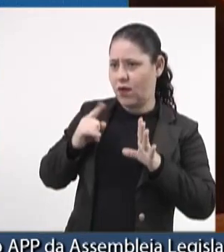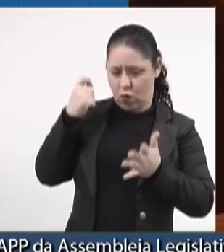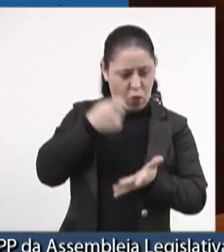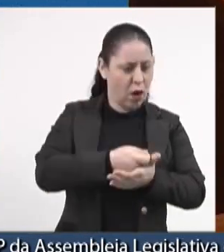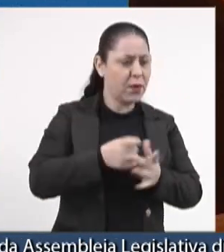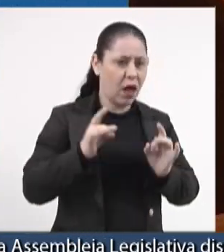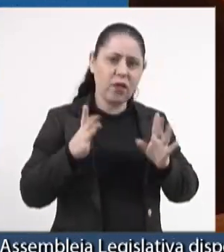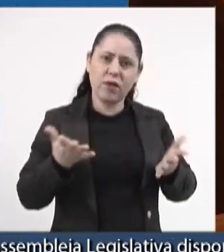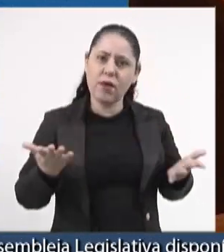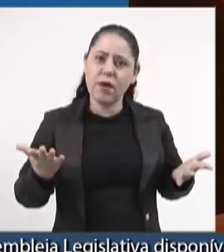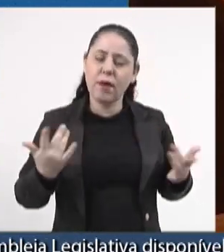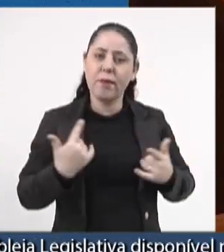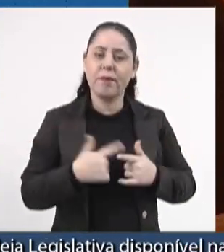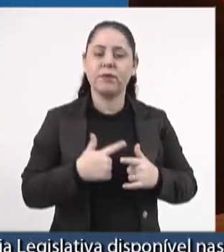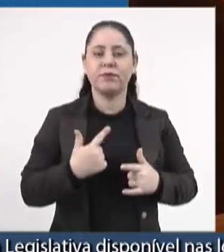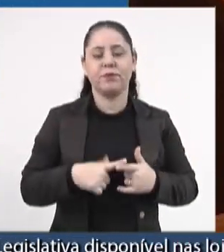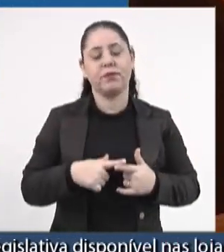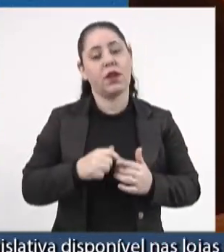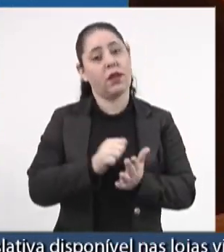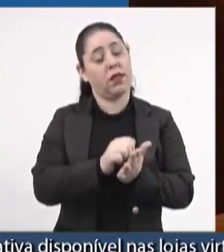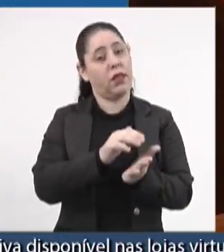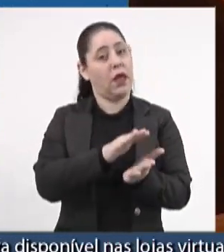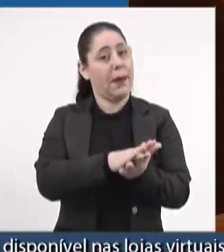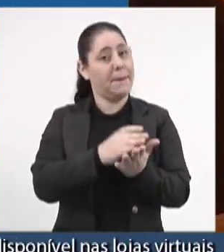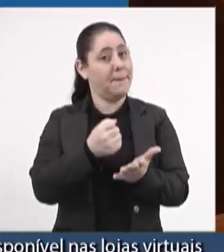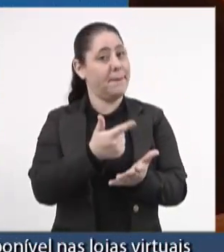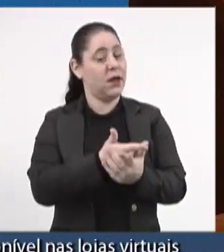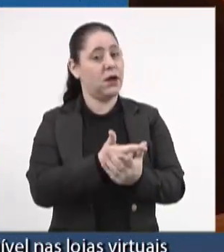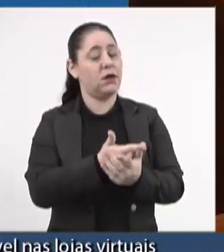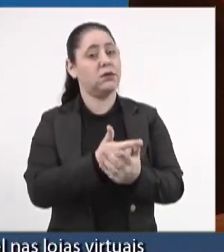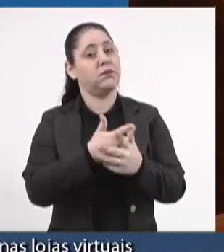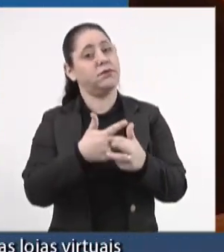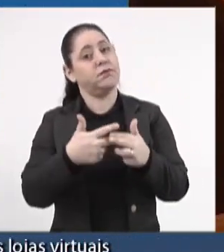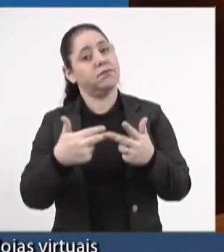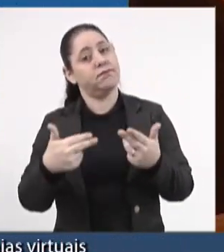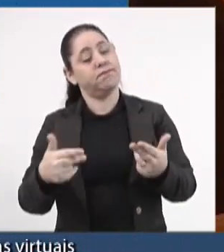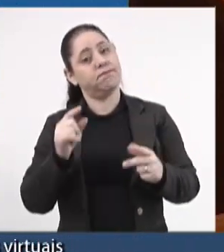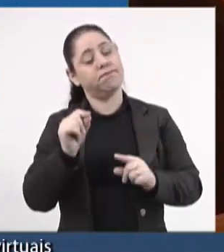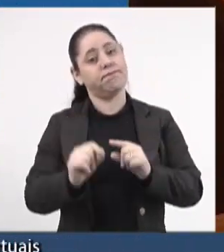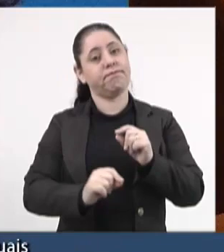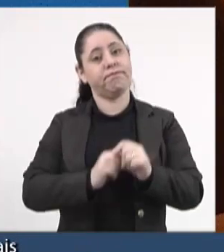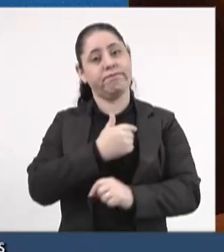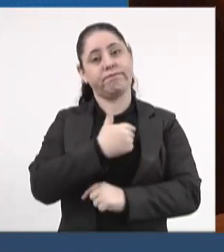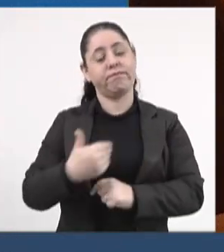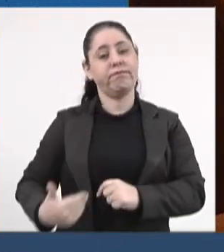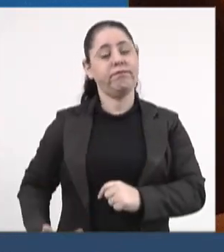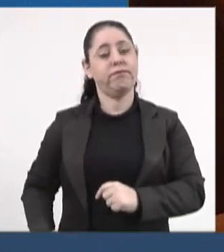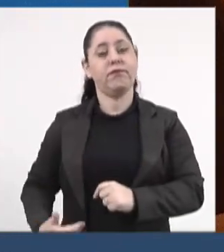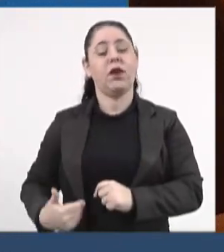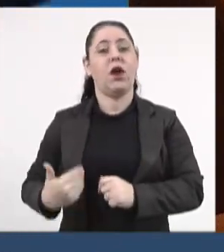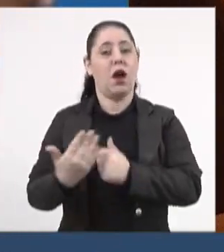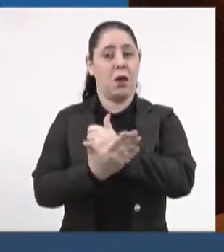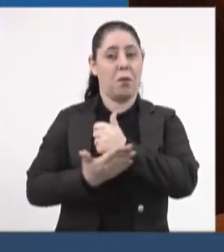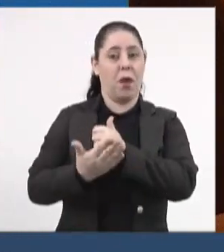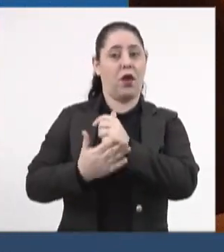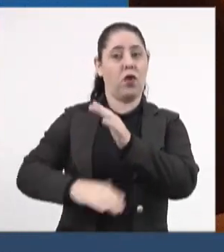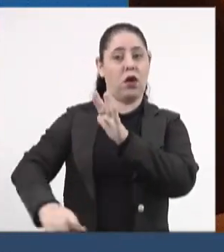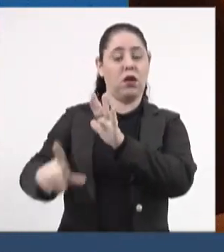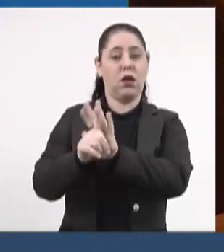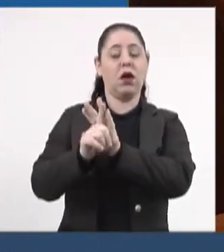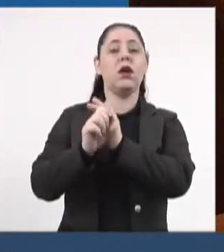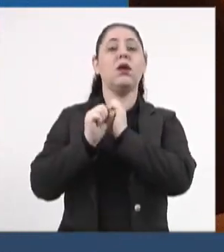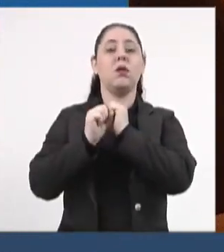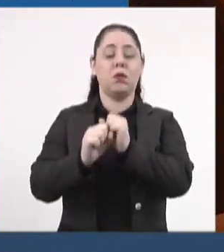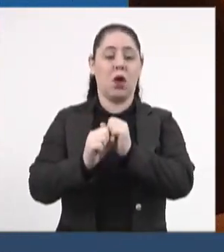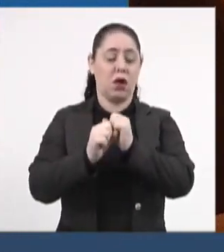vender? Porque esse negócio de indenização é uma coisa que o governo tem amparo legal na lei. Ele